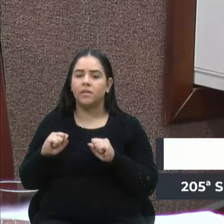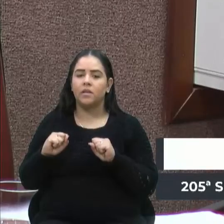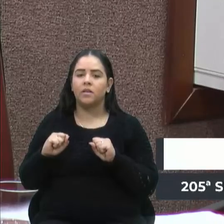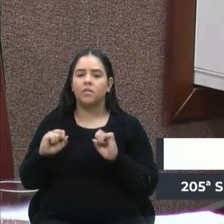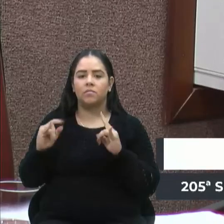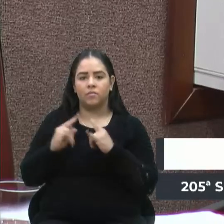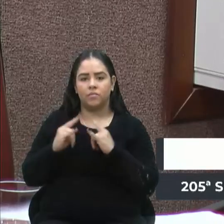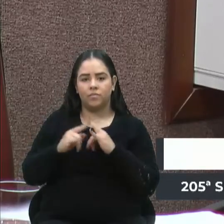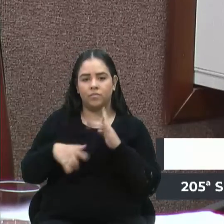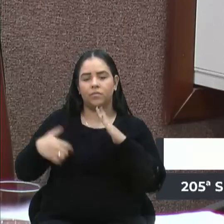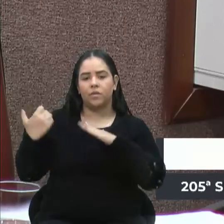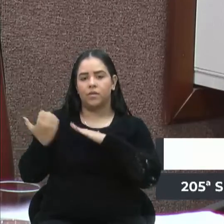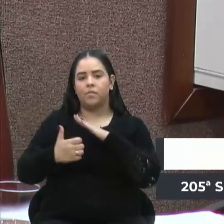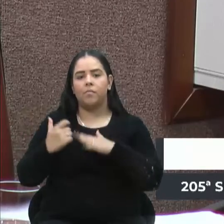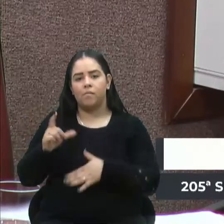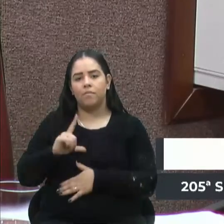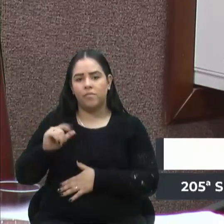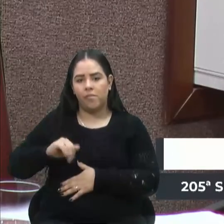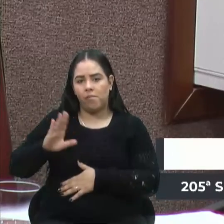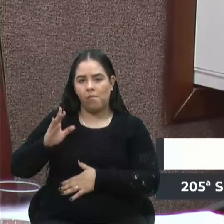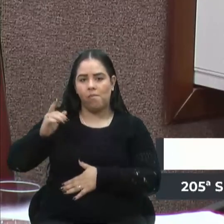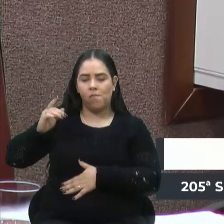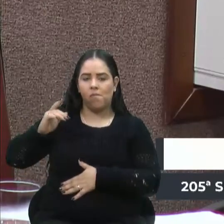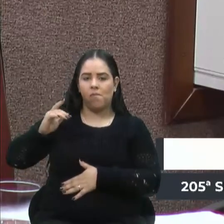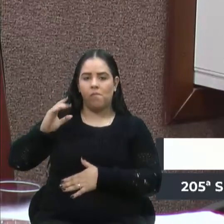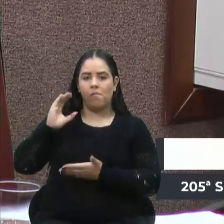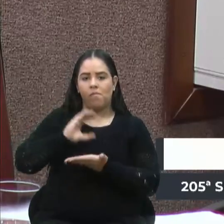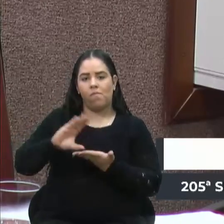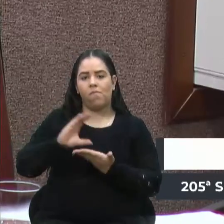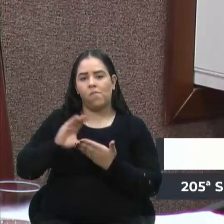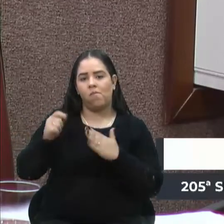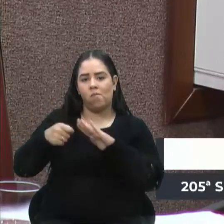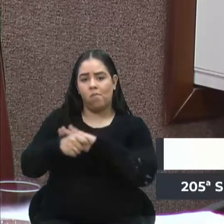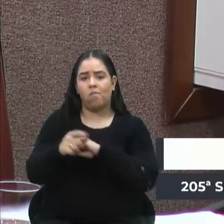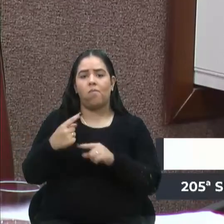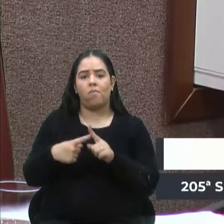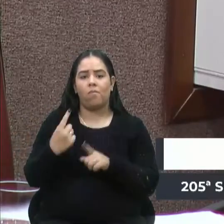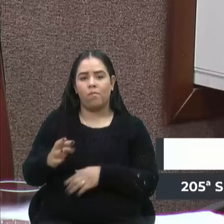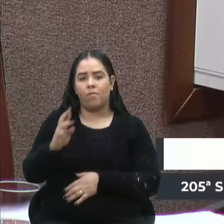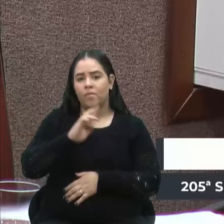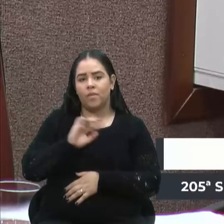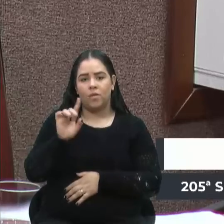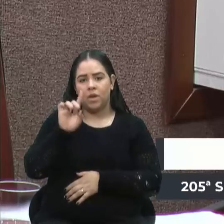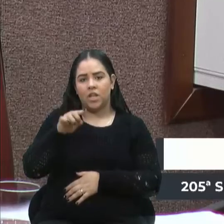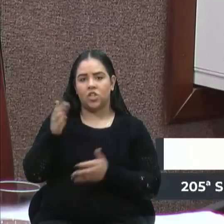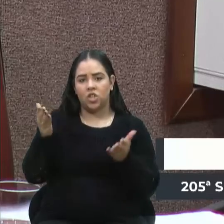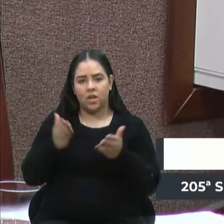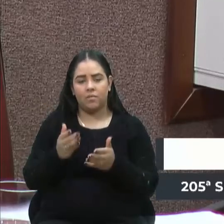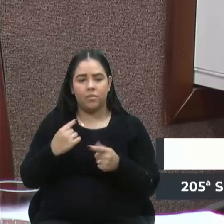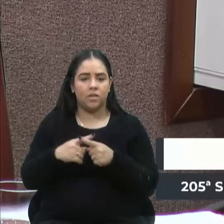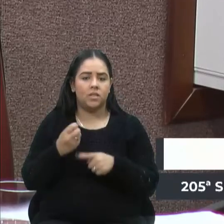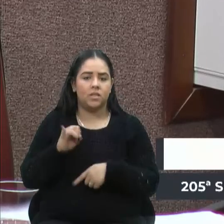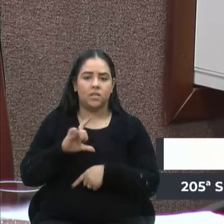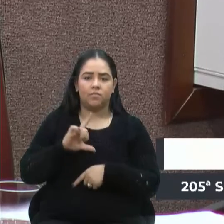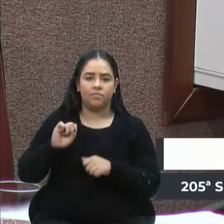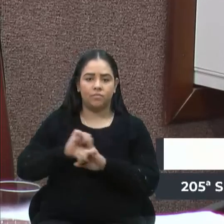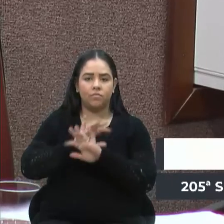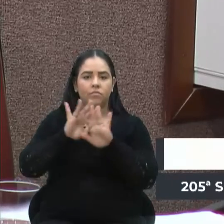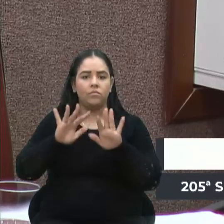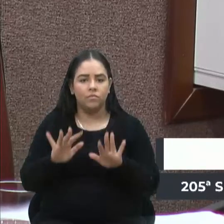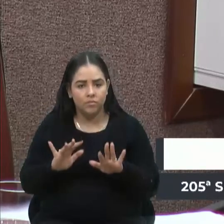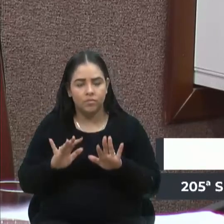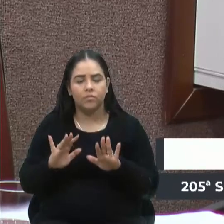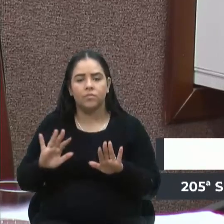empresas buscarem recursos e investirem no turismo, porque o resultado não é imediato. Então, se existir uma política pública clara, né,